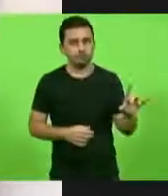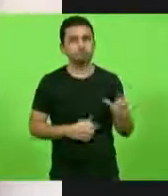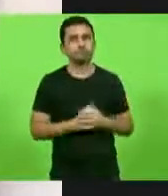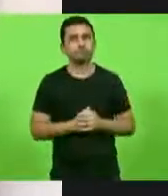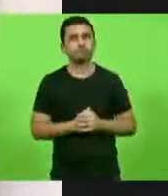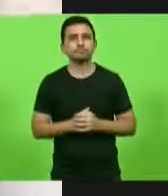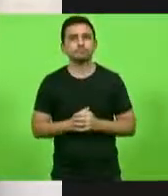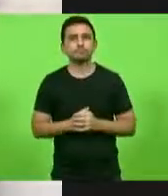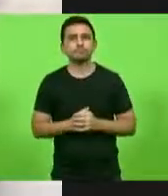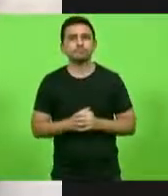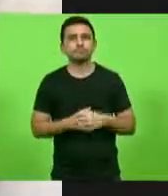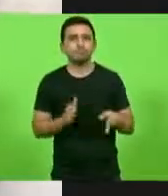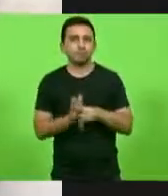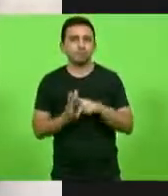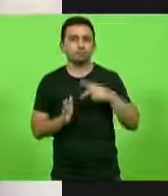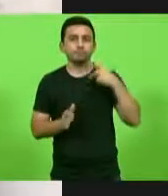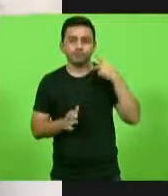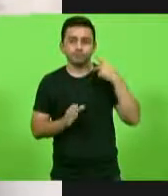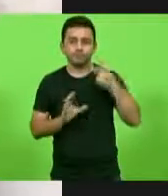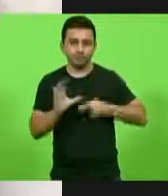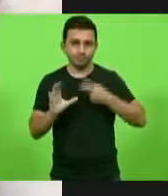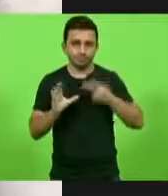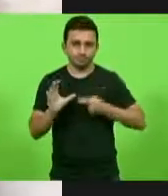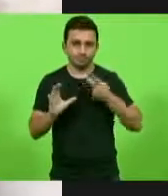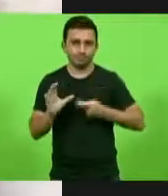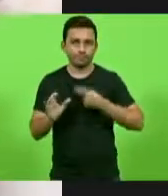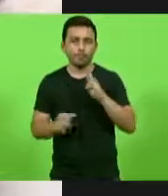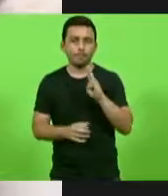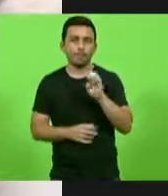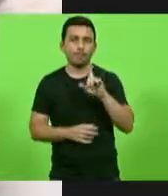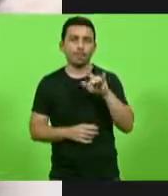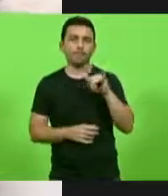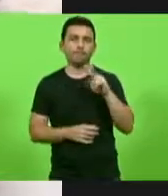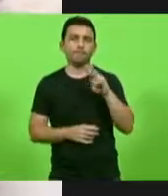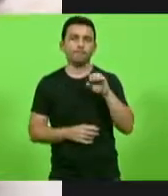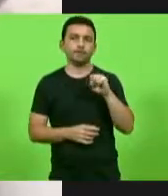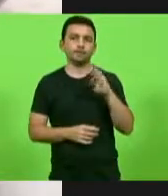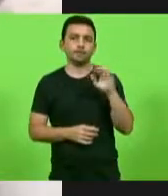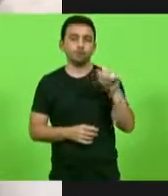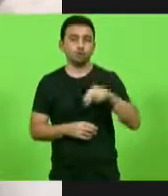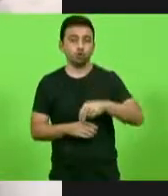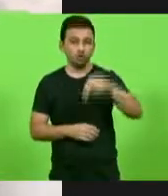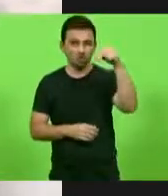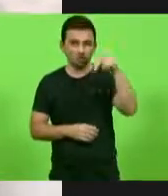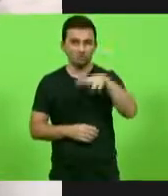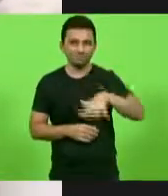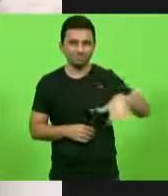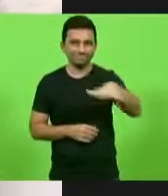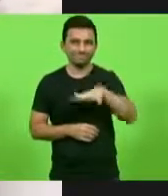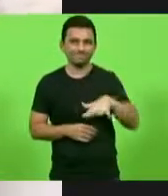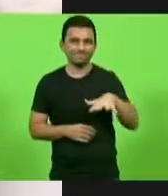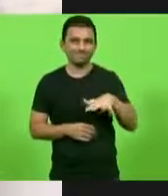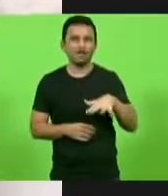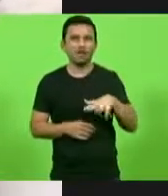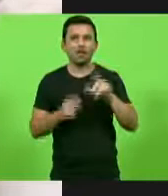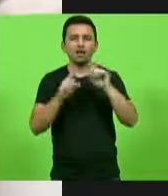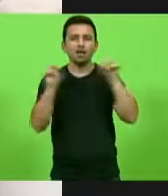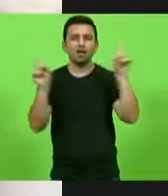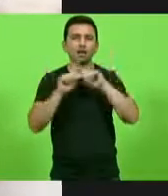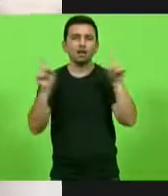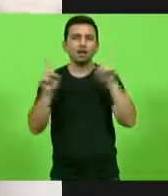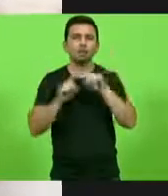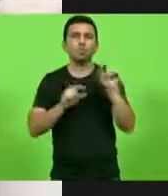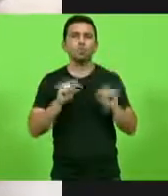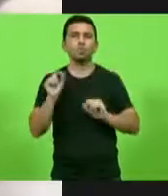da Câmara de Vereadores de Bela Vista do Toldo, no Planalto Norte Catarinense. E sabe qual é a reclamação